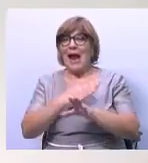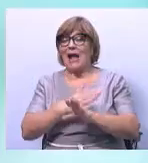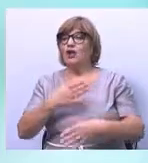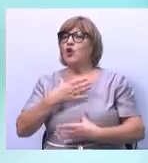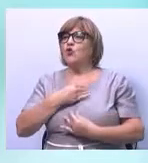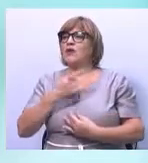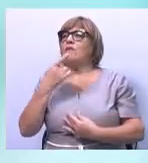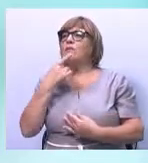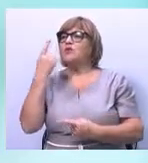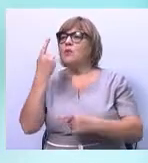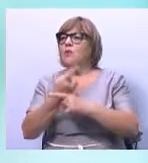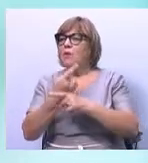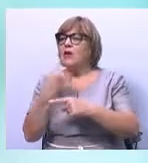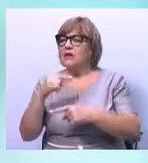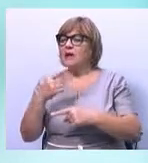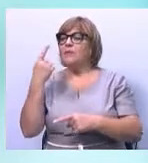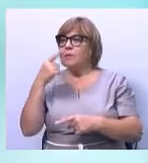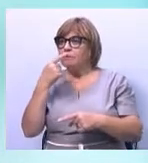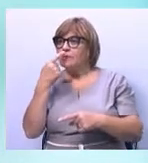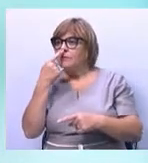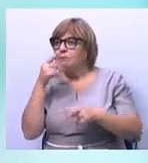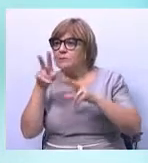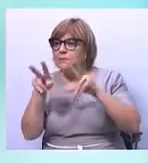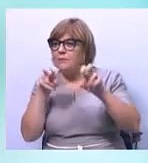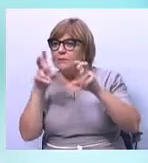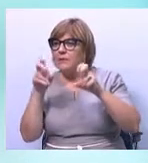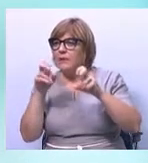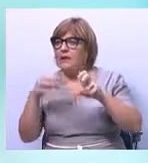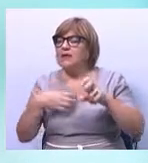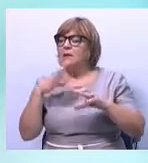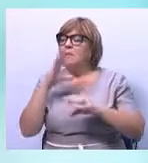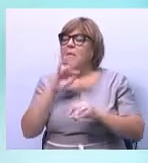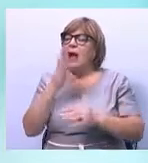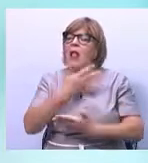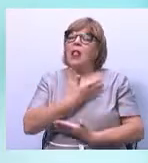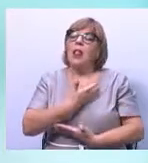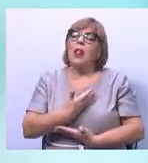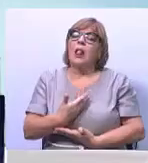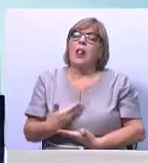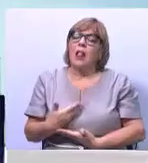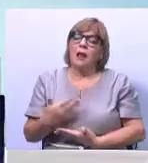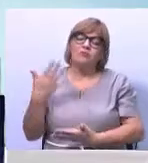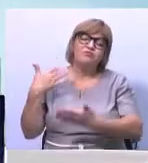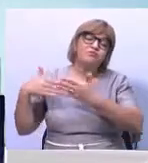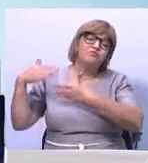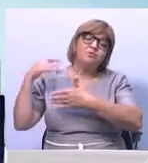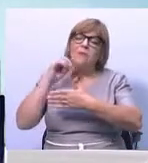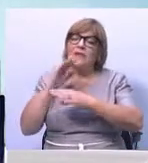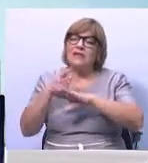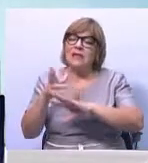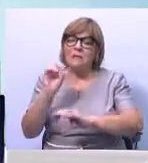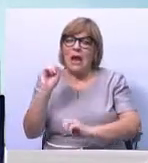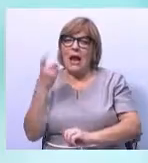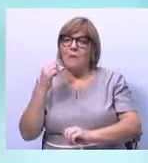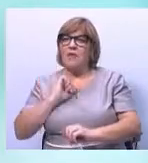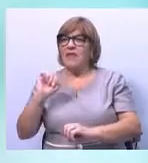de perceber aqui consigo, sabemos que o olfato é talvez o nosso sentido mais primitivo, aquele que nos permite aceder mais